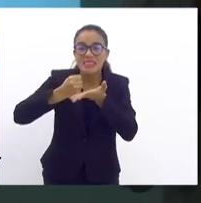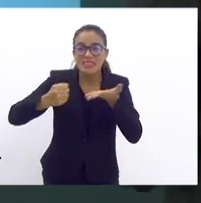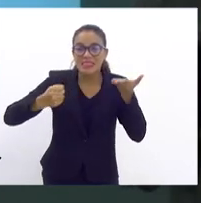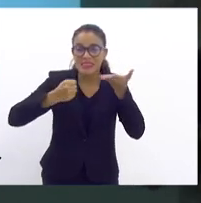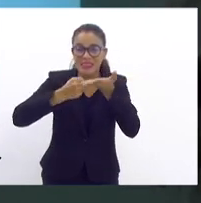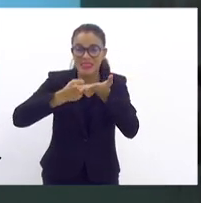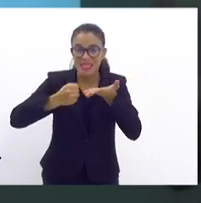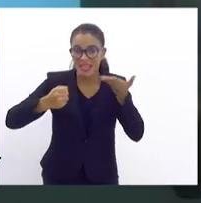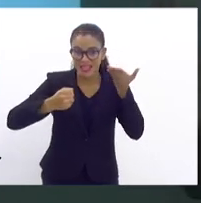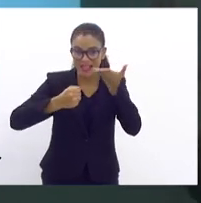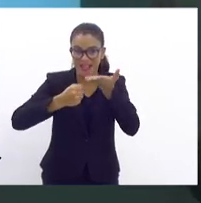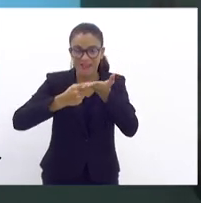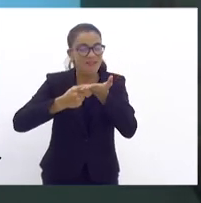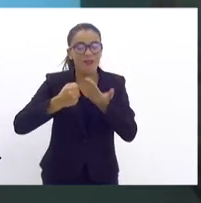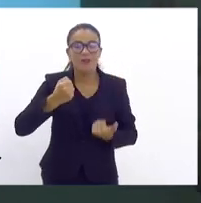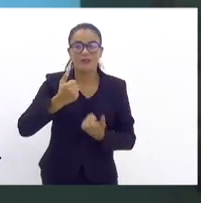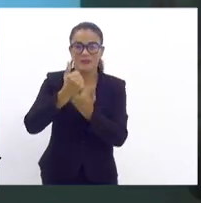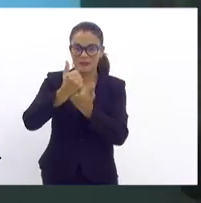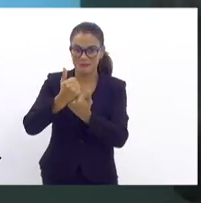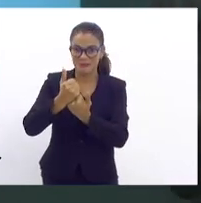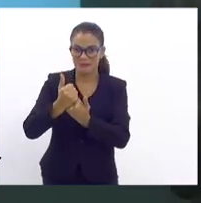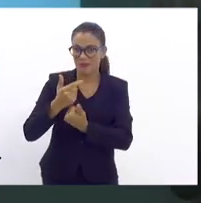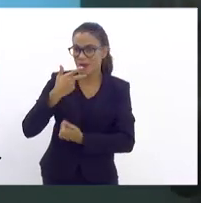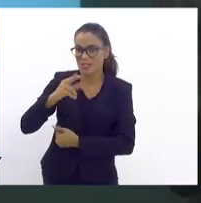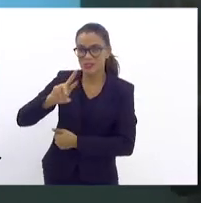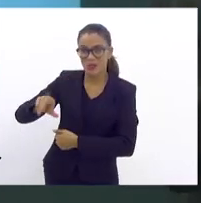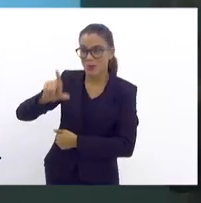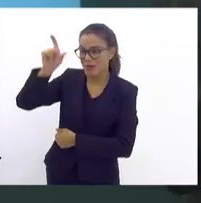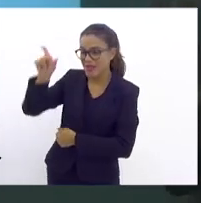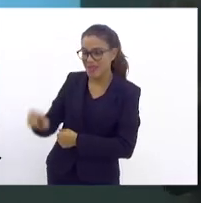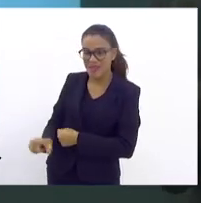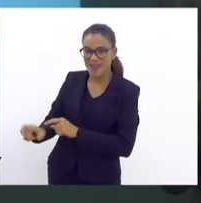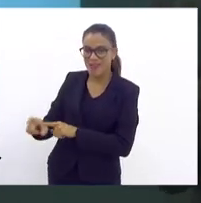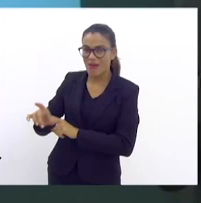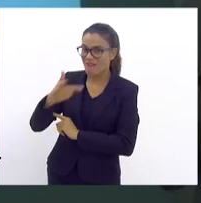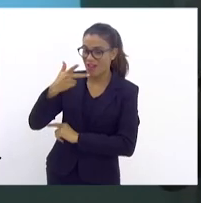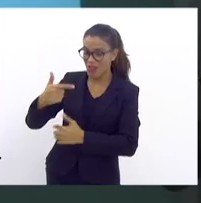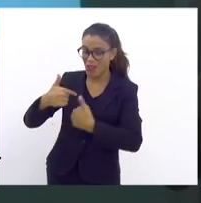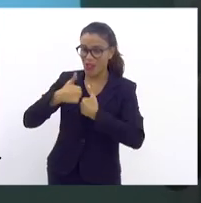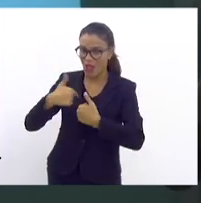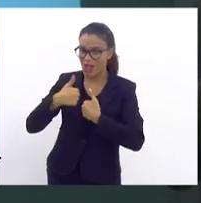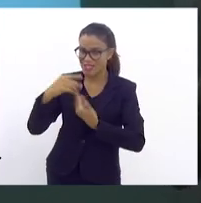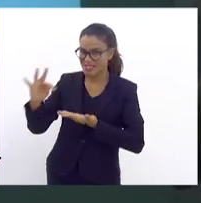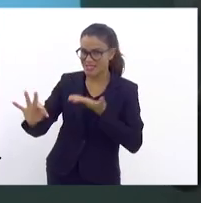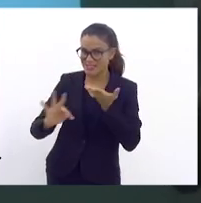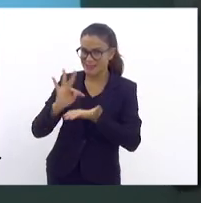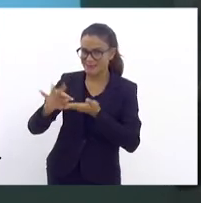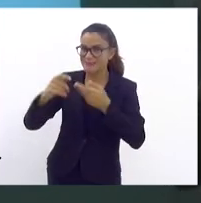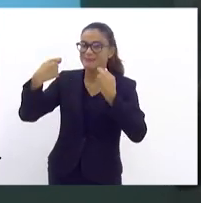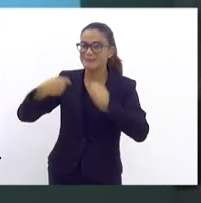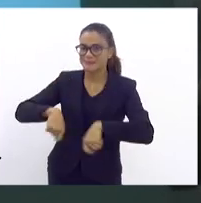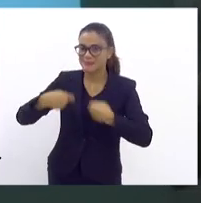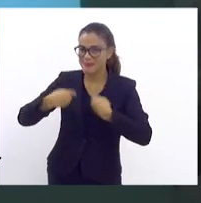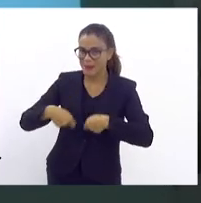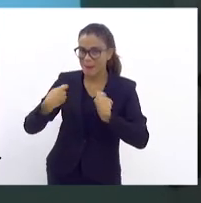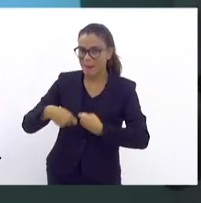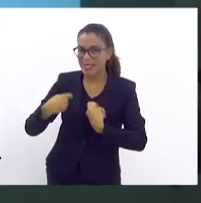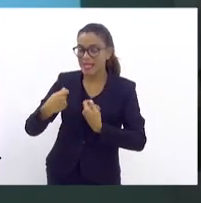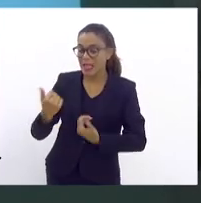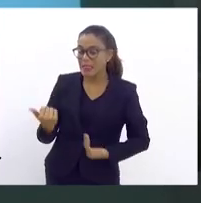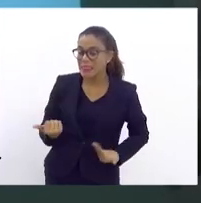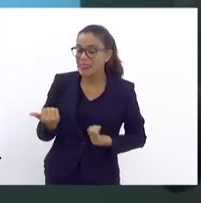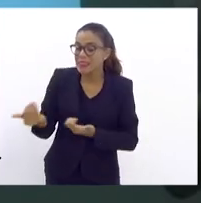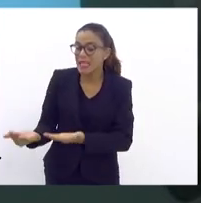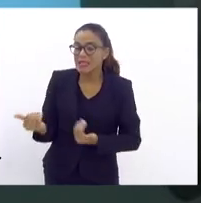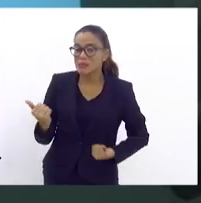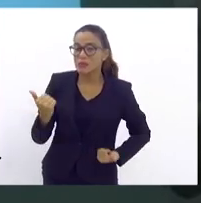nunca nós falamos falando sobre eles estamos falando sobre nós terapeutas o quanto nós precisamos demandar suporte